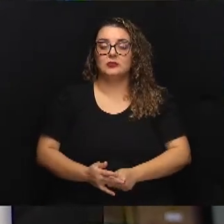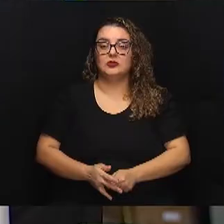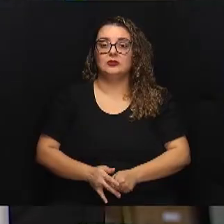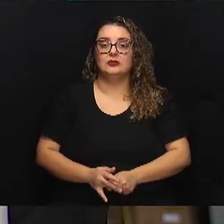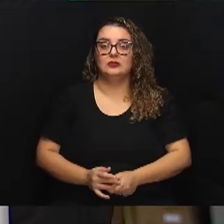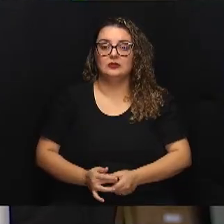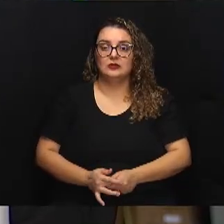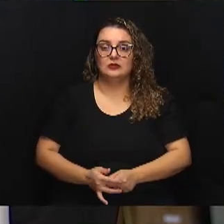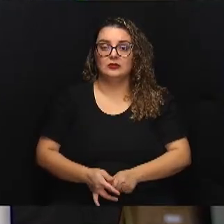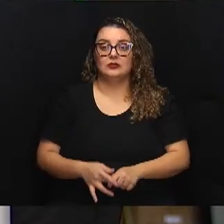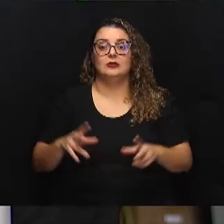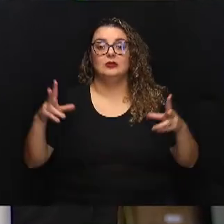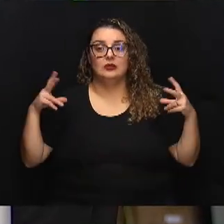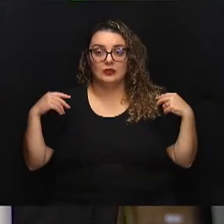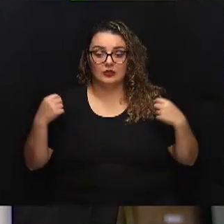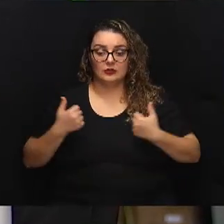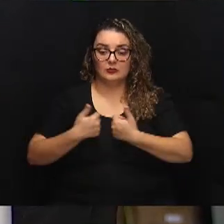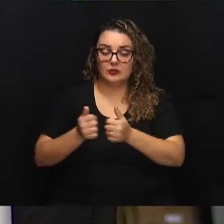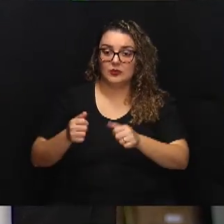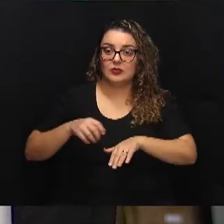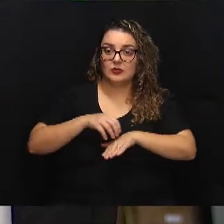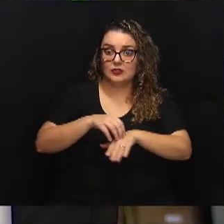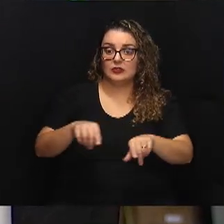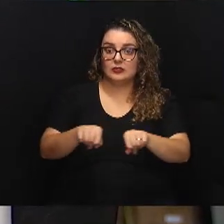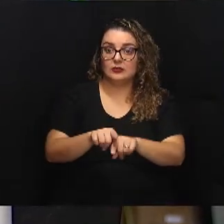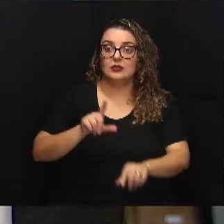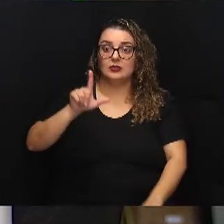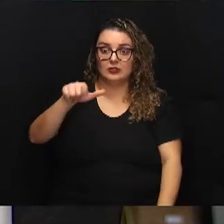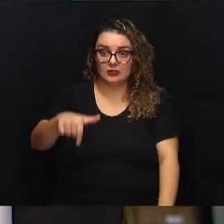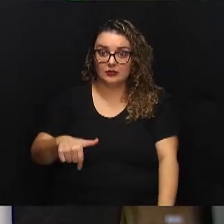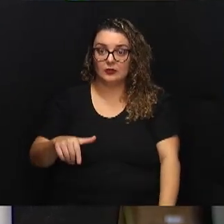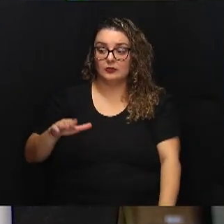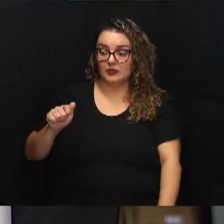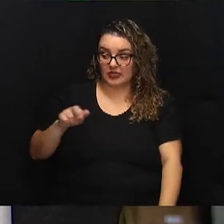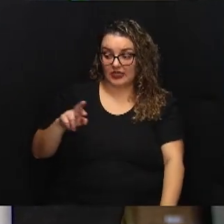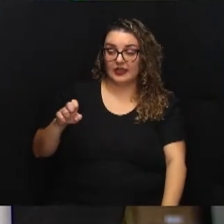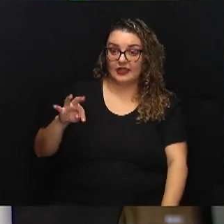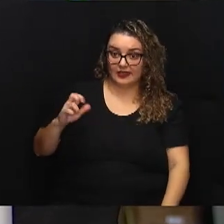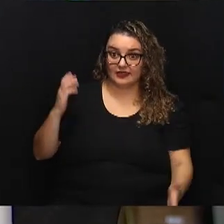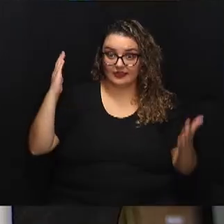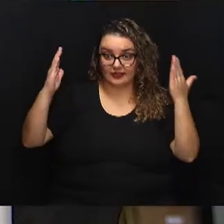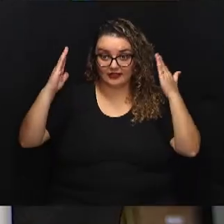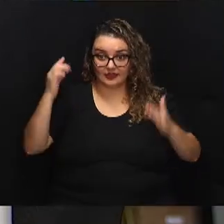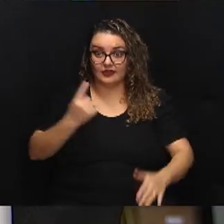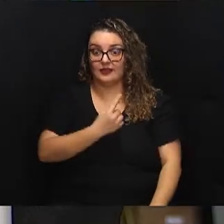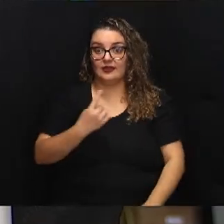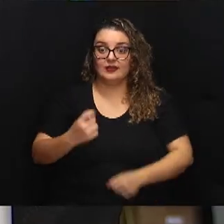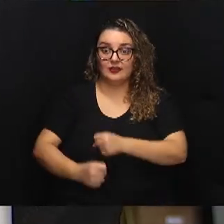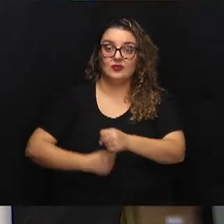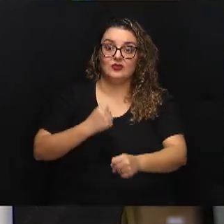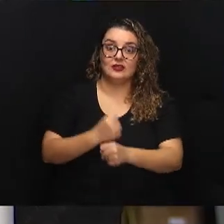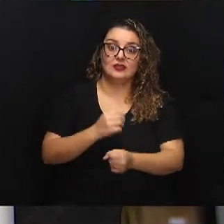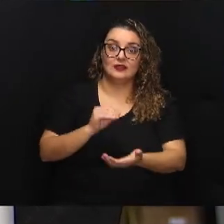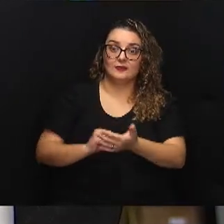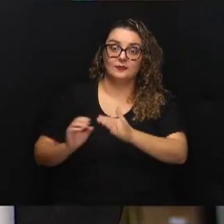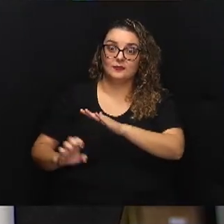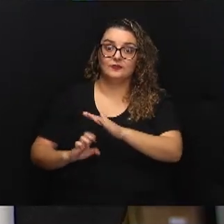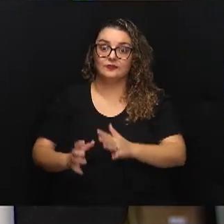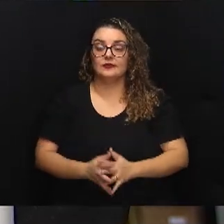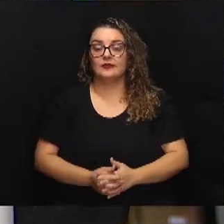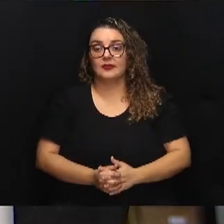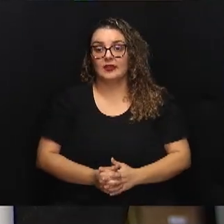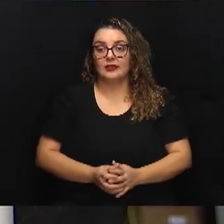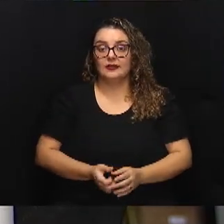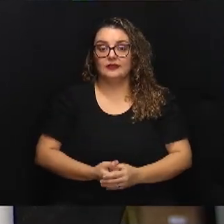virei motorista de ônibus também, depois fui para carreta, trabalhei 11 anos na última empresa